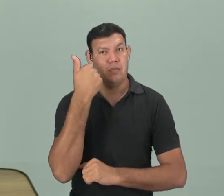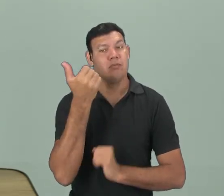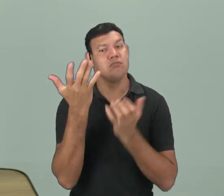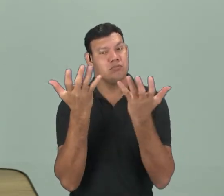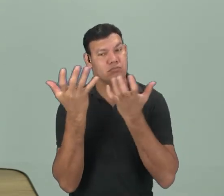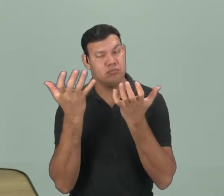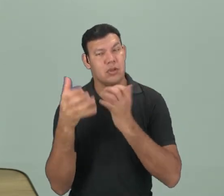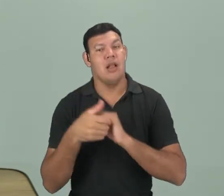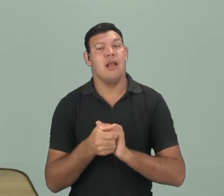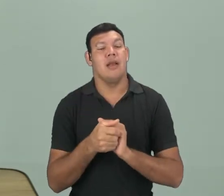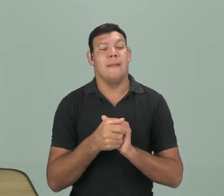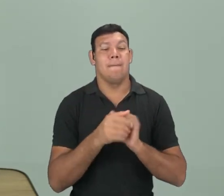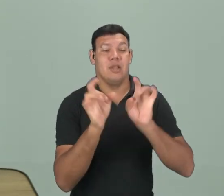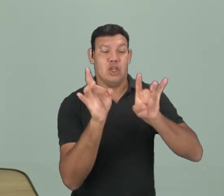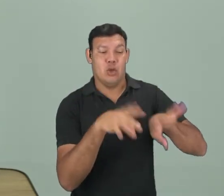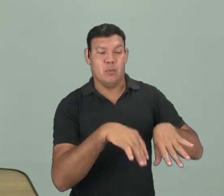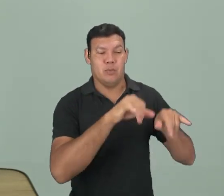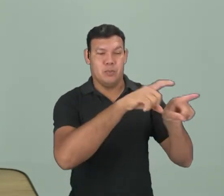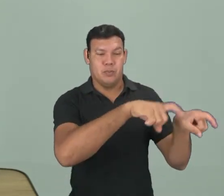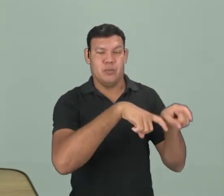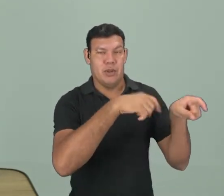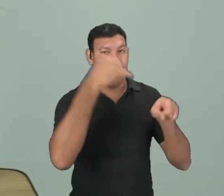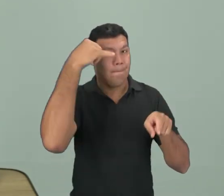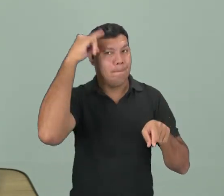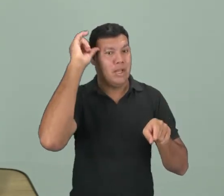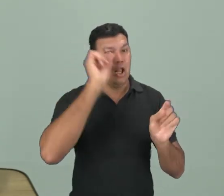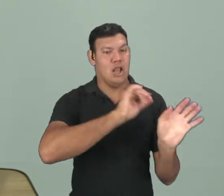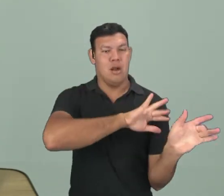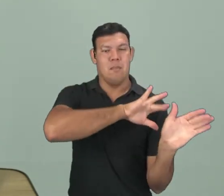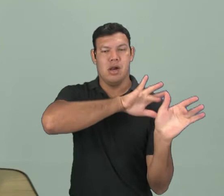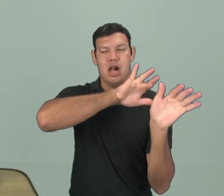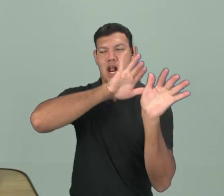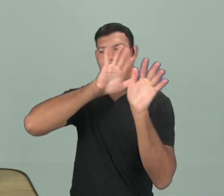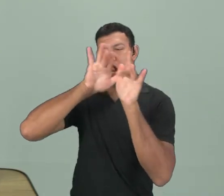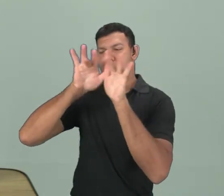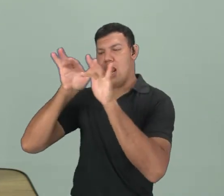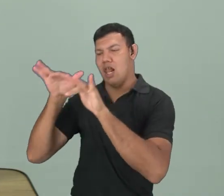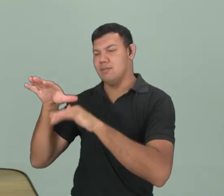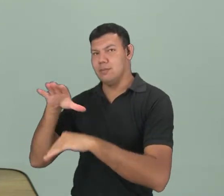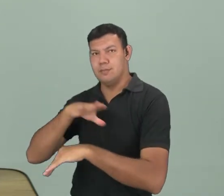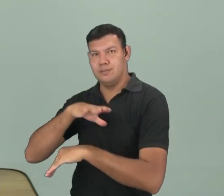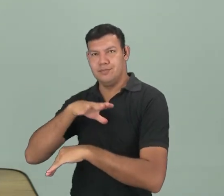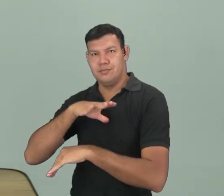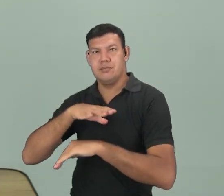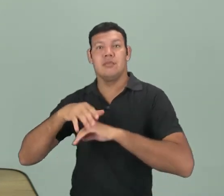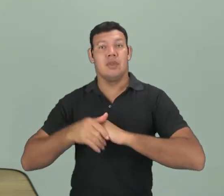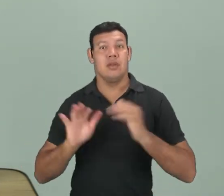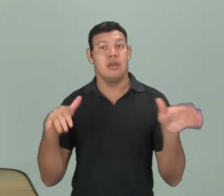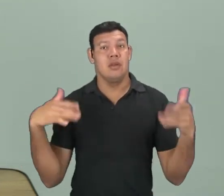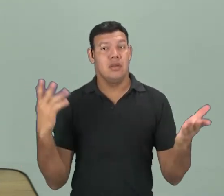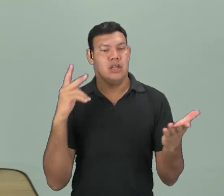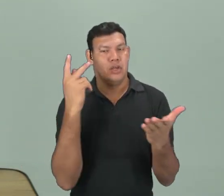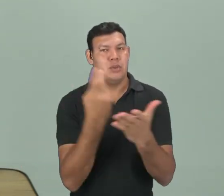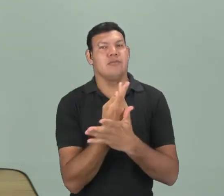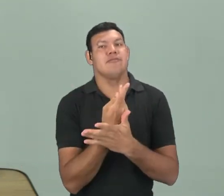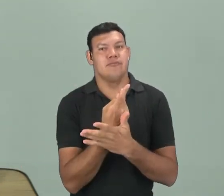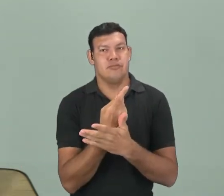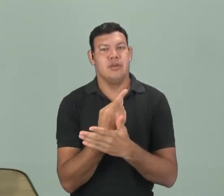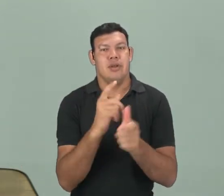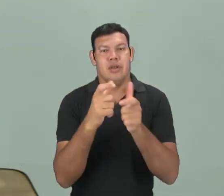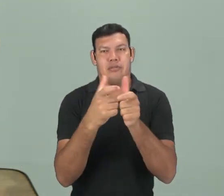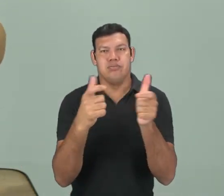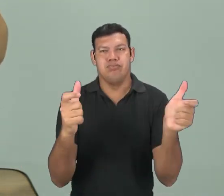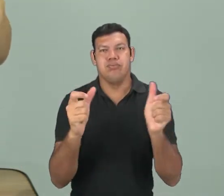para a cidade, em busca dessa industrialização das indústrias, e aí acontece, as indústrias crescem,